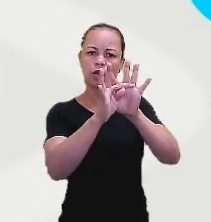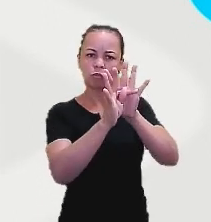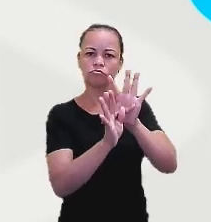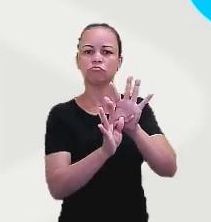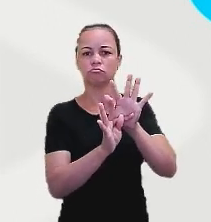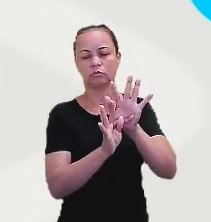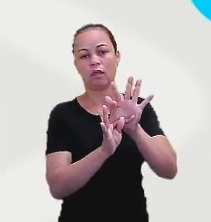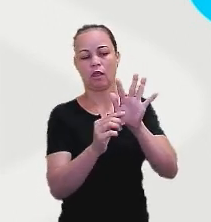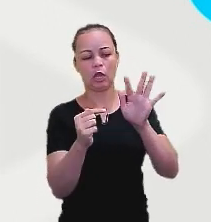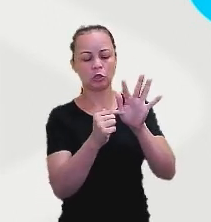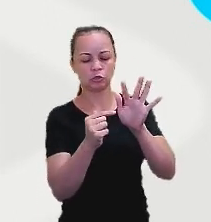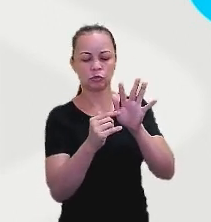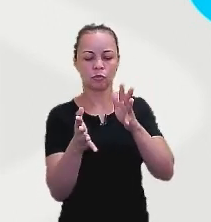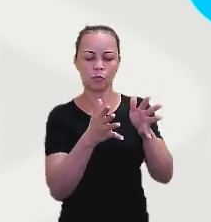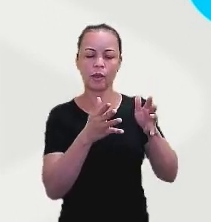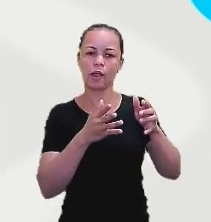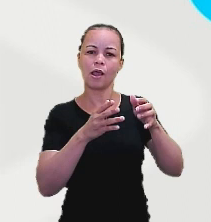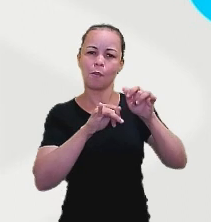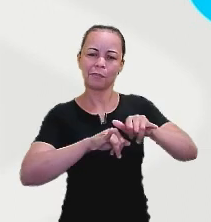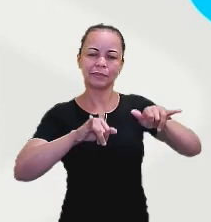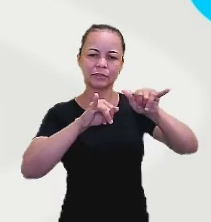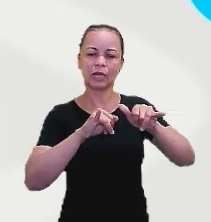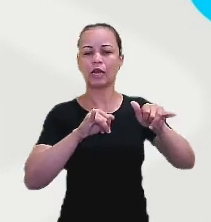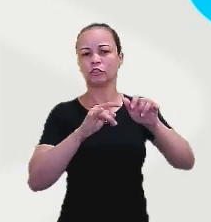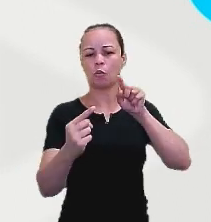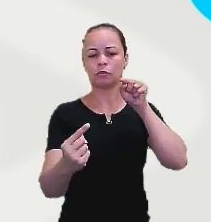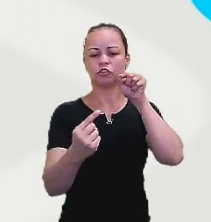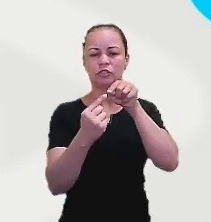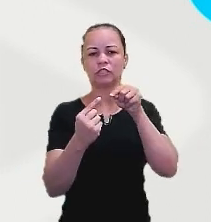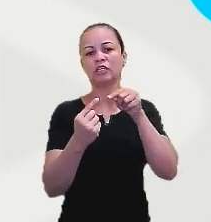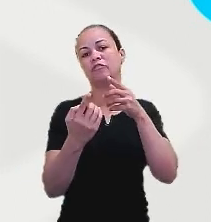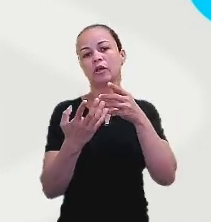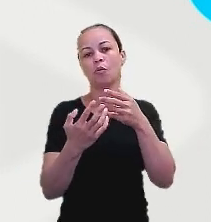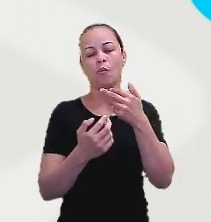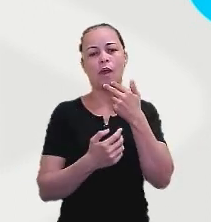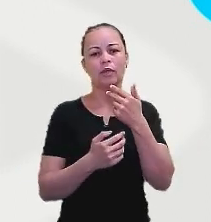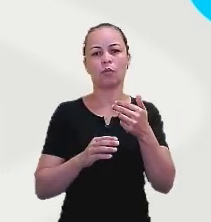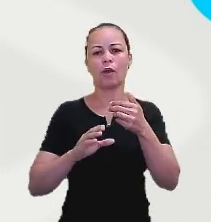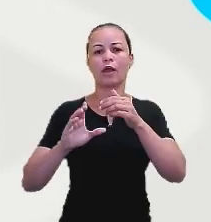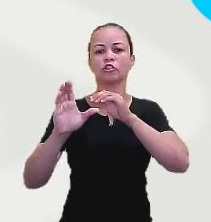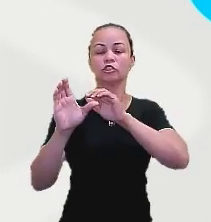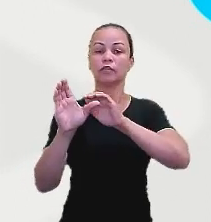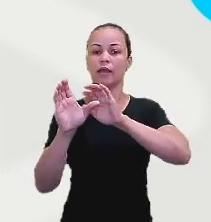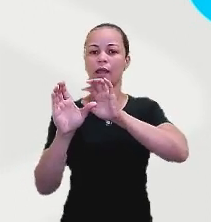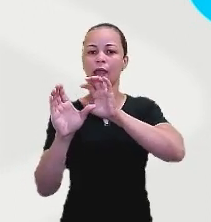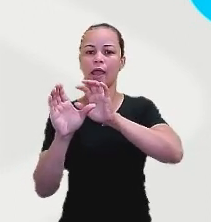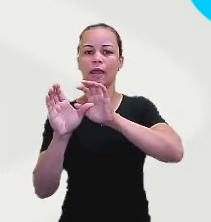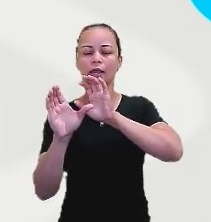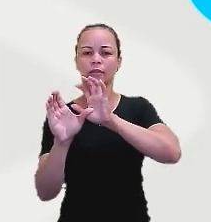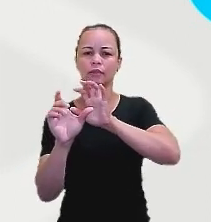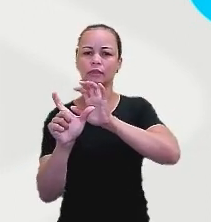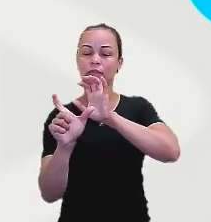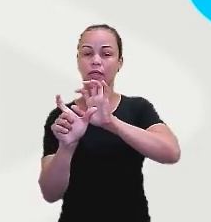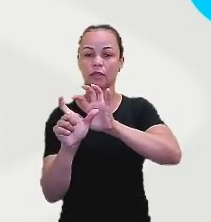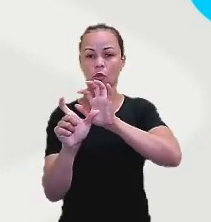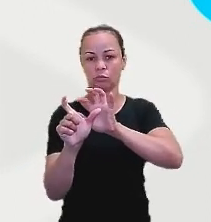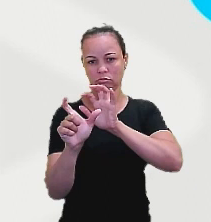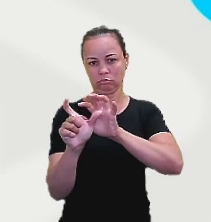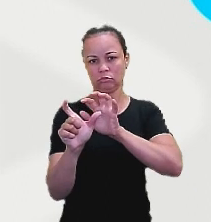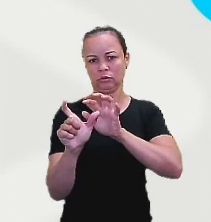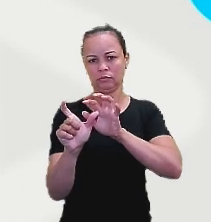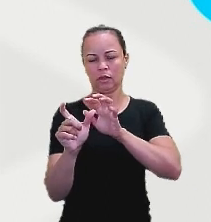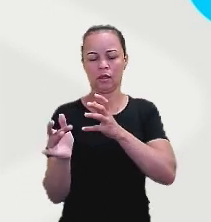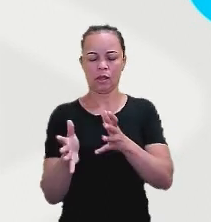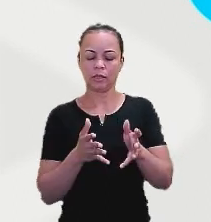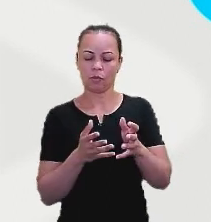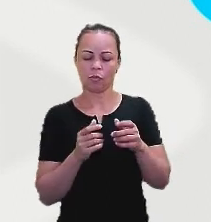é transmitida de maneira objetiva, com uma linguagem denotativa. Então, eu leio o texto, né? Quando eu